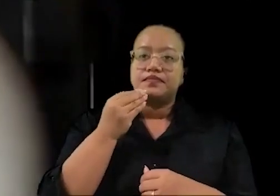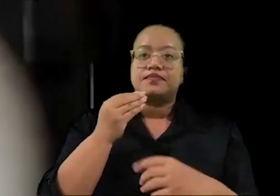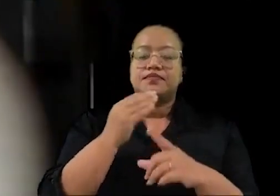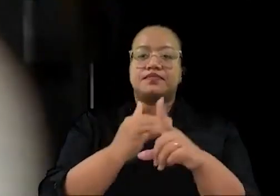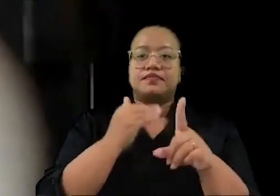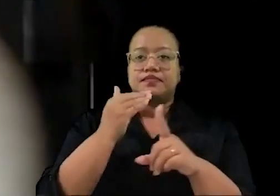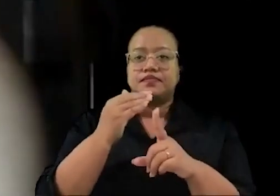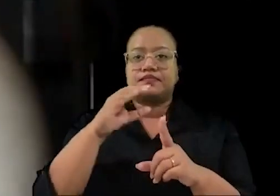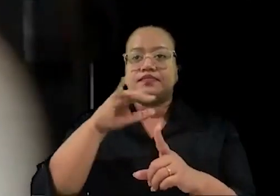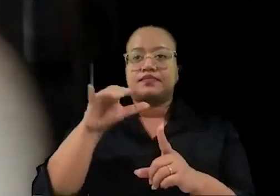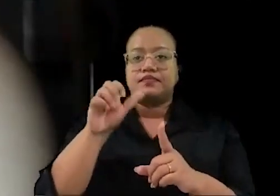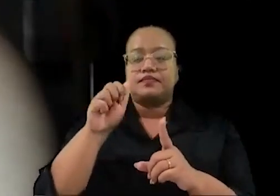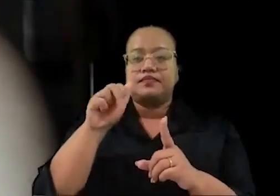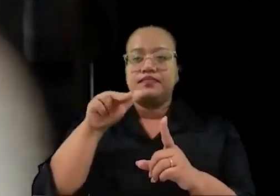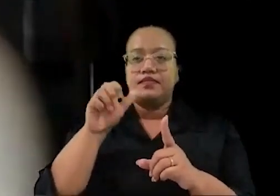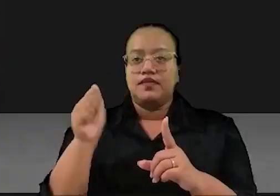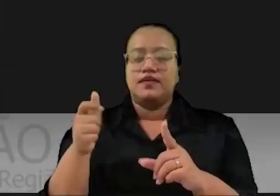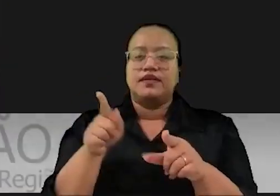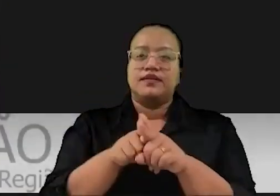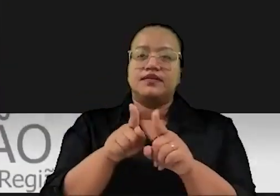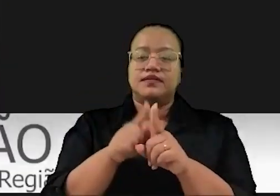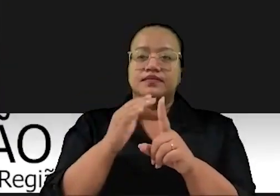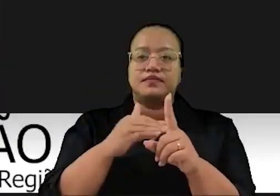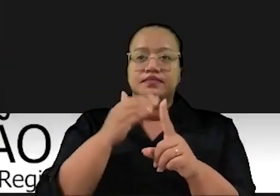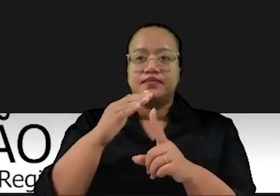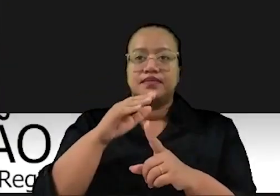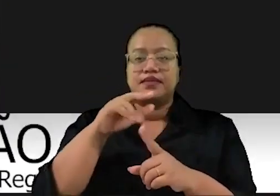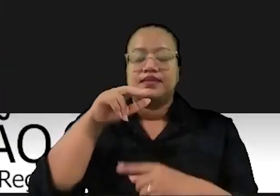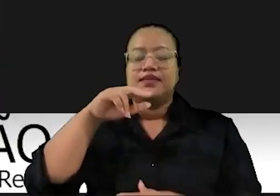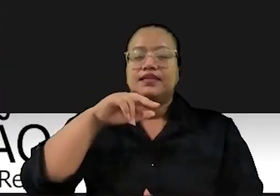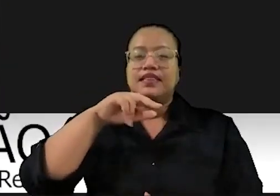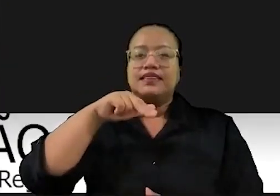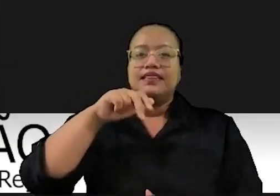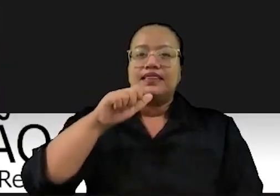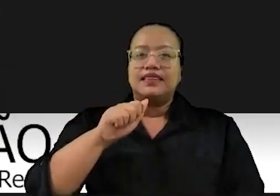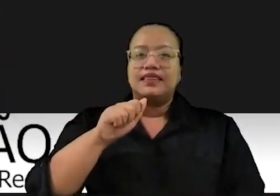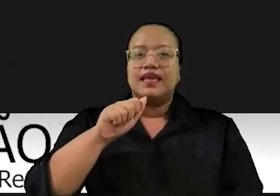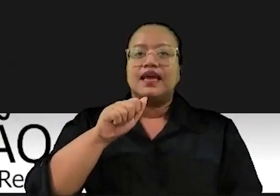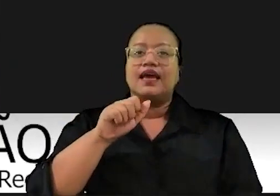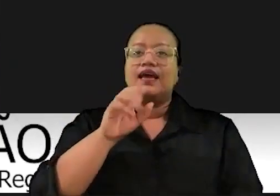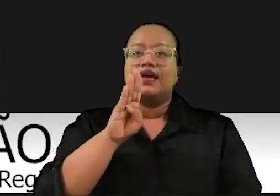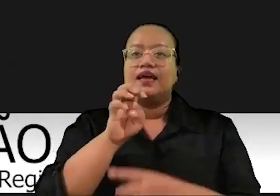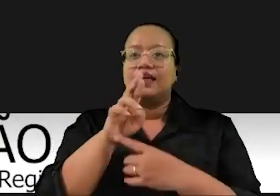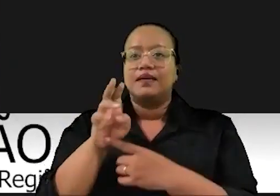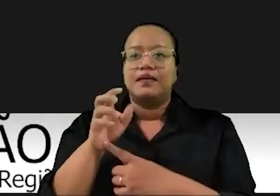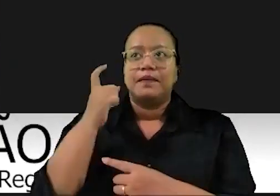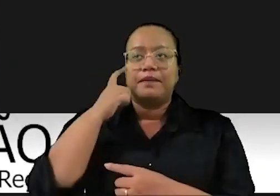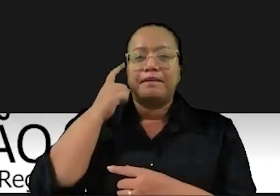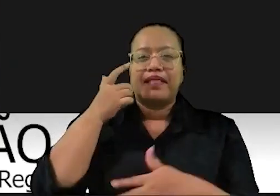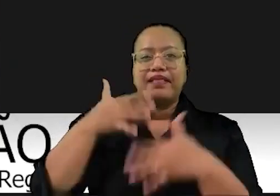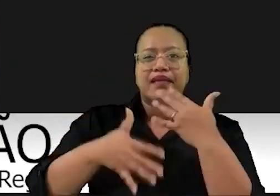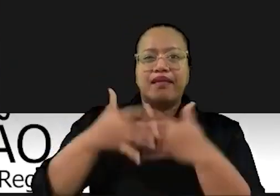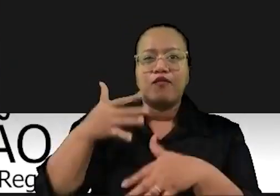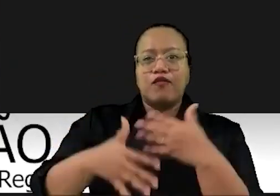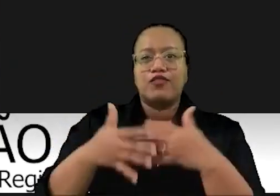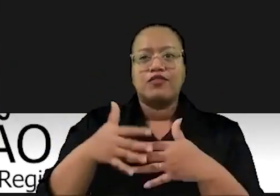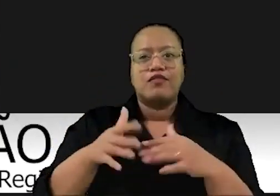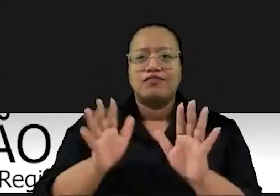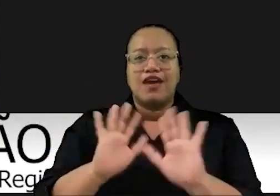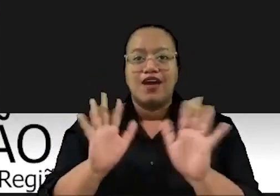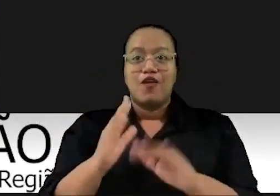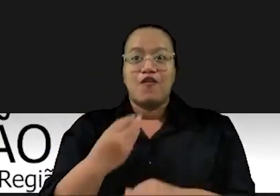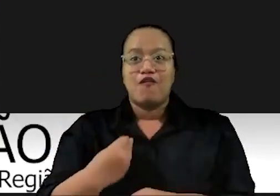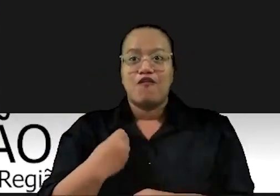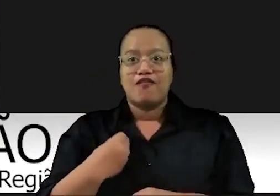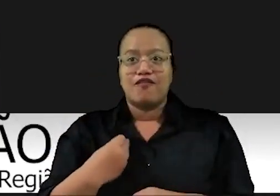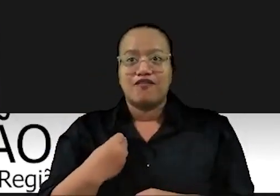as coisas da vida, né, Daldice? Quando a gente pensa que tudo está dando errado, nada. A vida está dando certo para que a gente... É